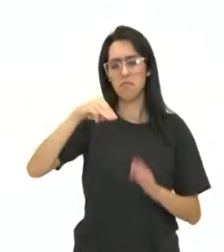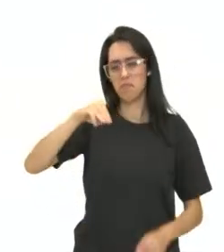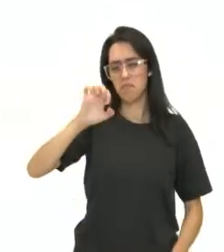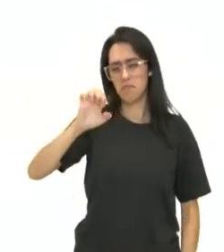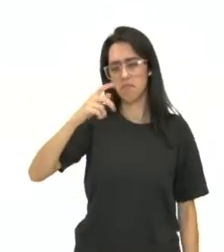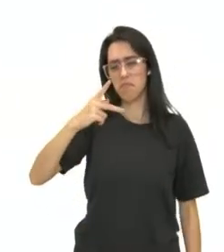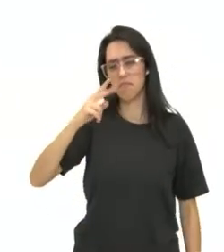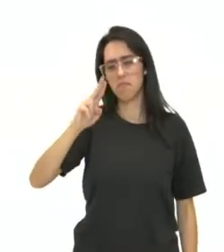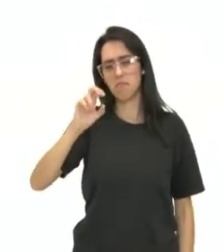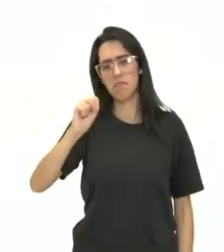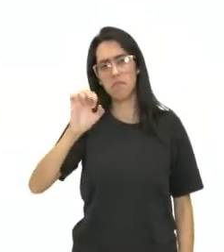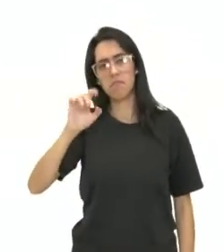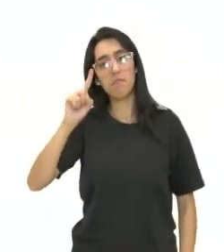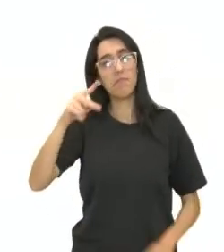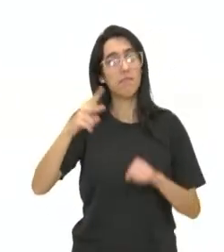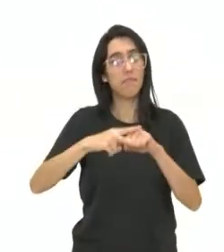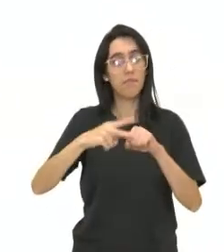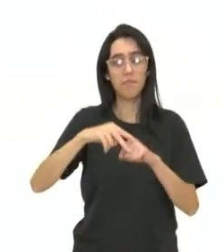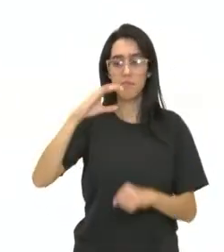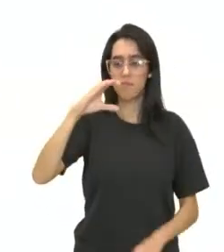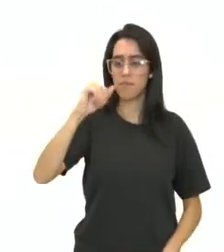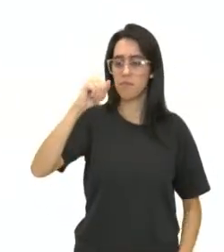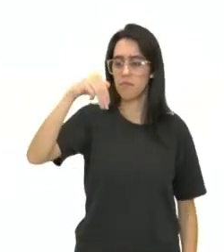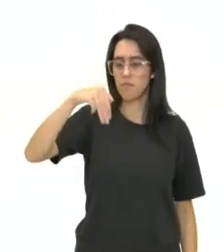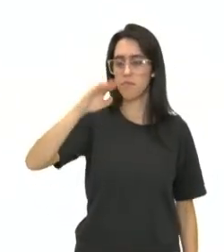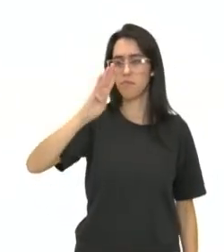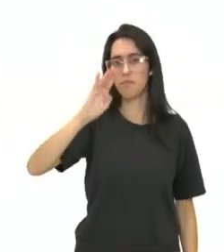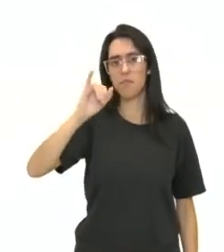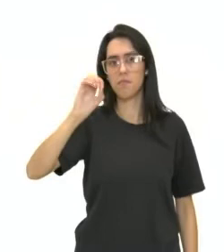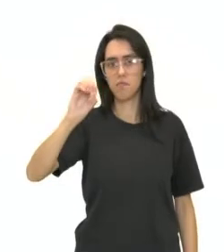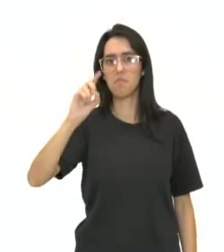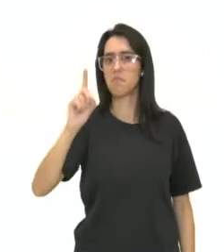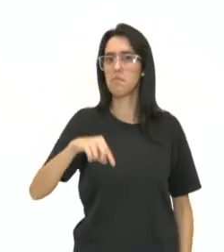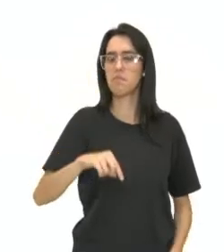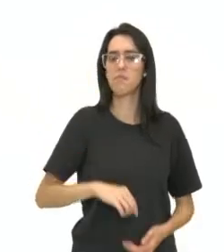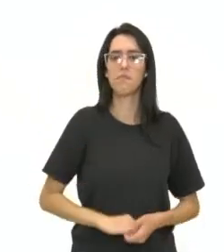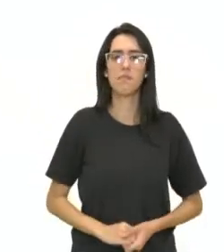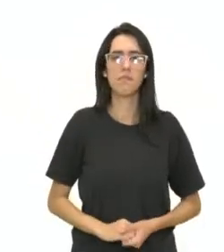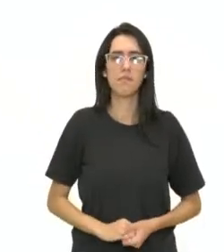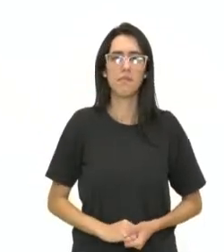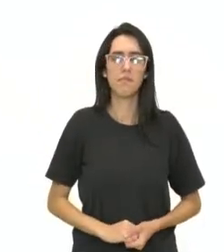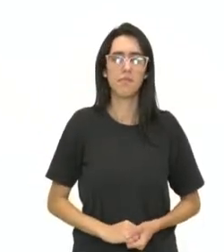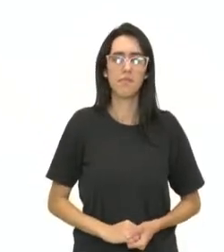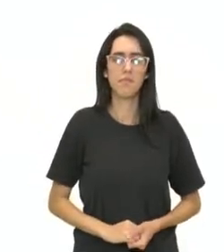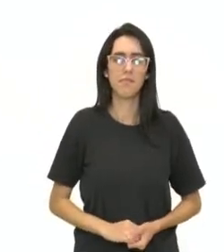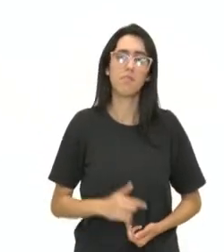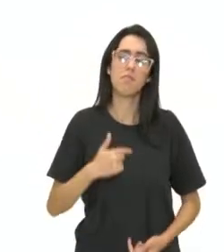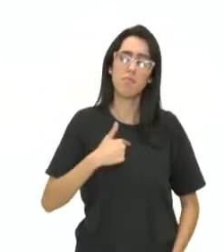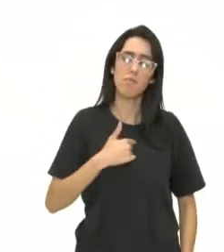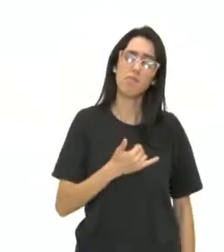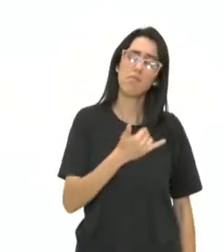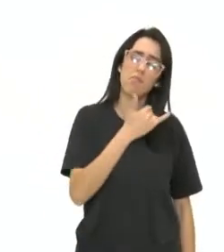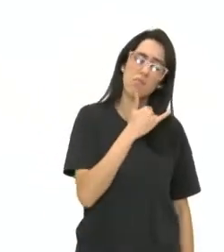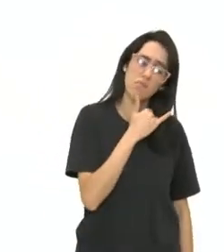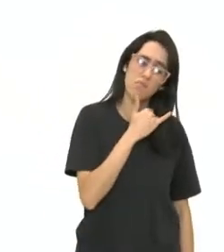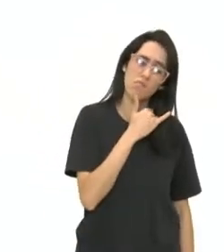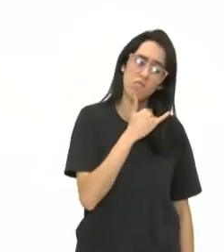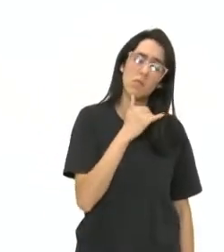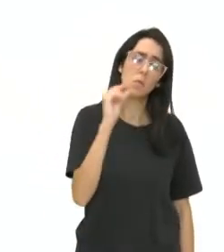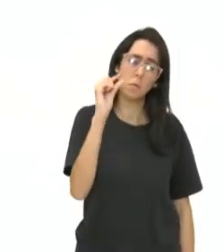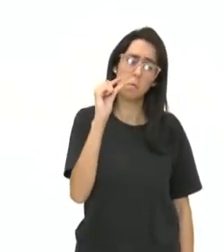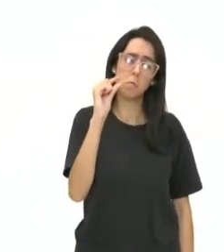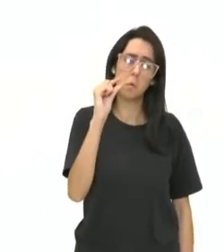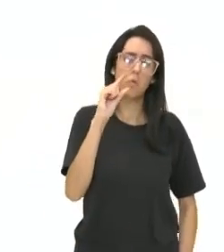de câmbio poder se câmbio involuntário e transitório à eu fiquei triste não queria mas